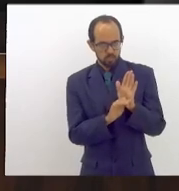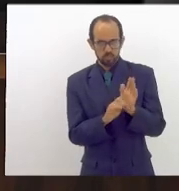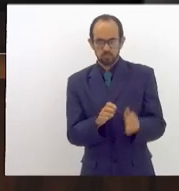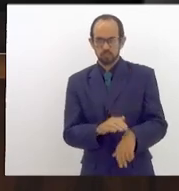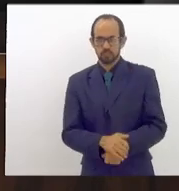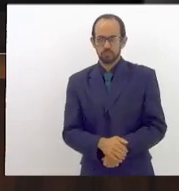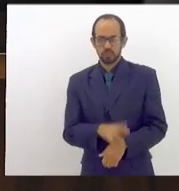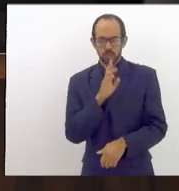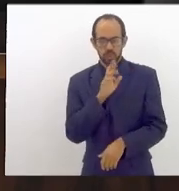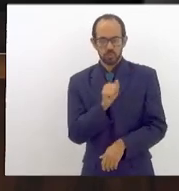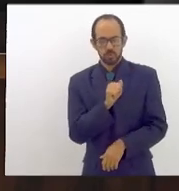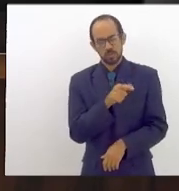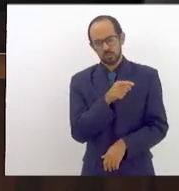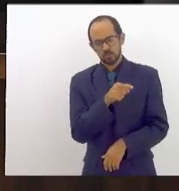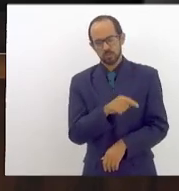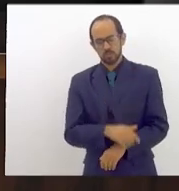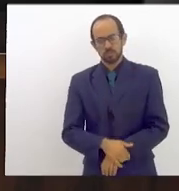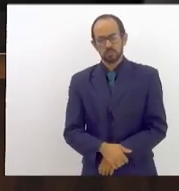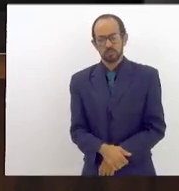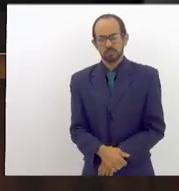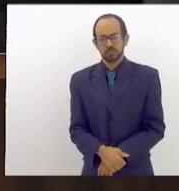tá do Rodrigo Amorim